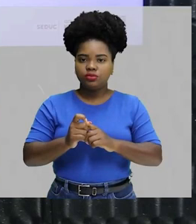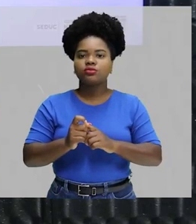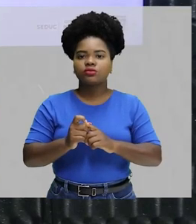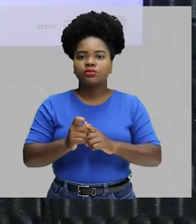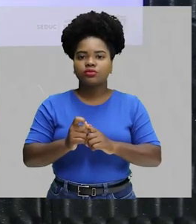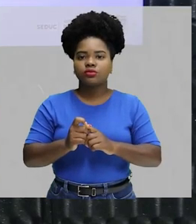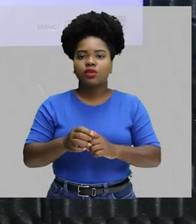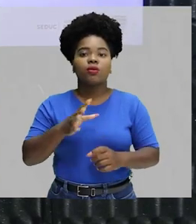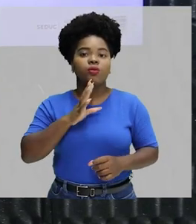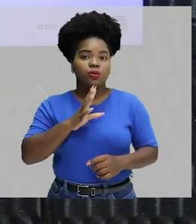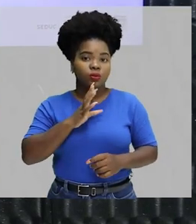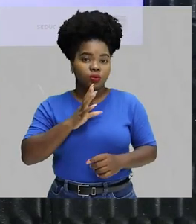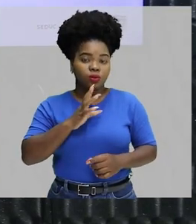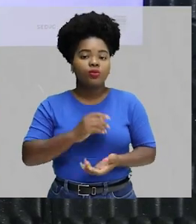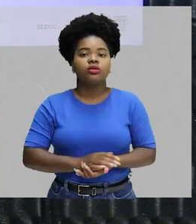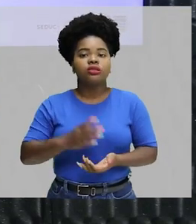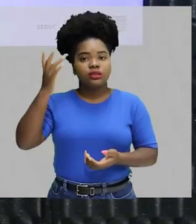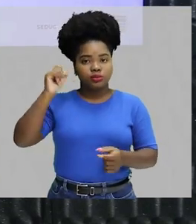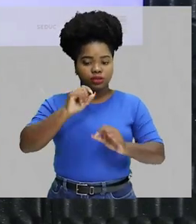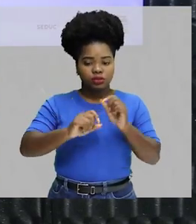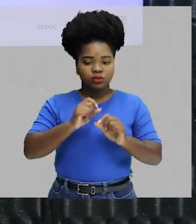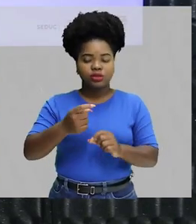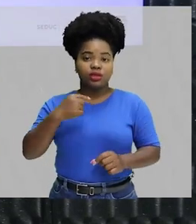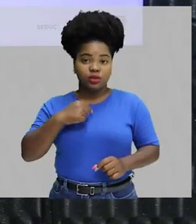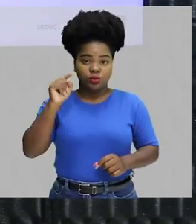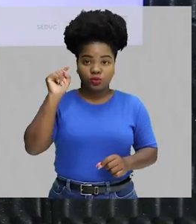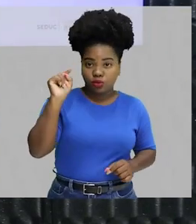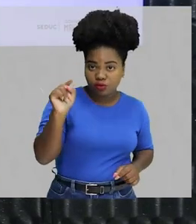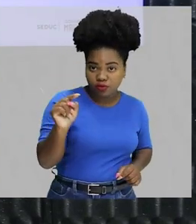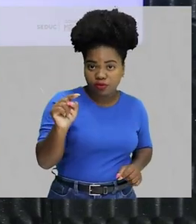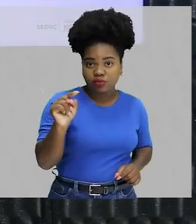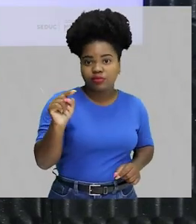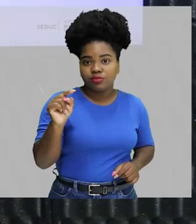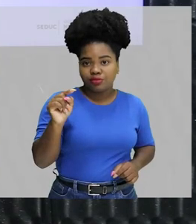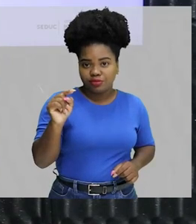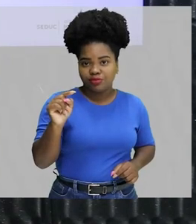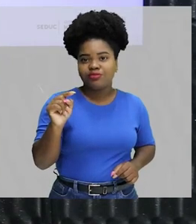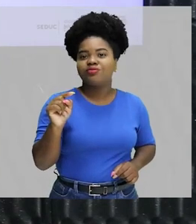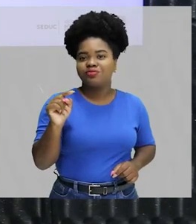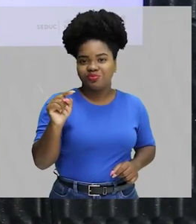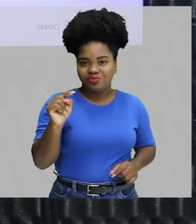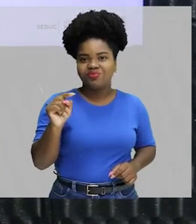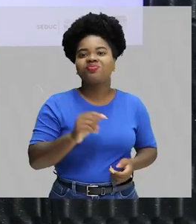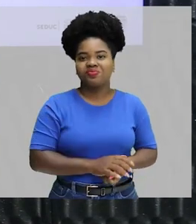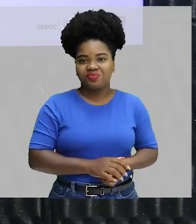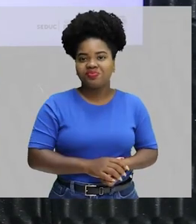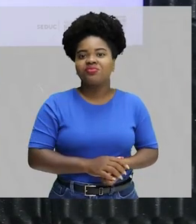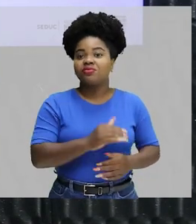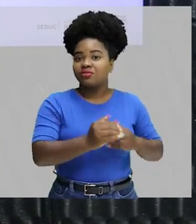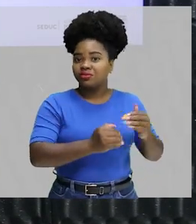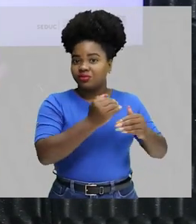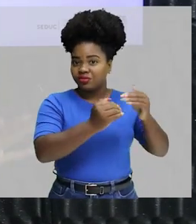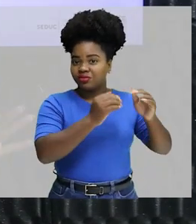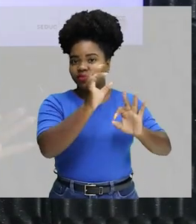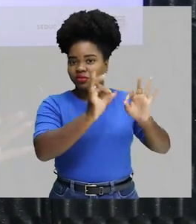importante e claro saber que eu e você chuchu somos construtores da